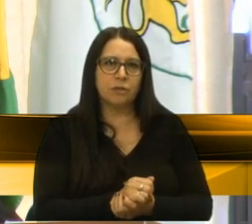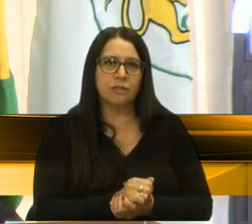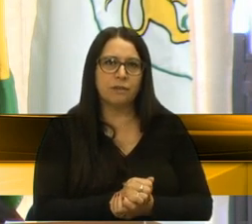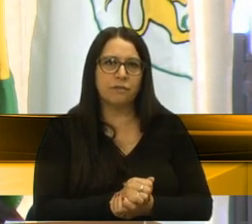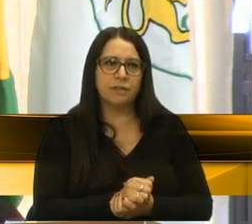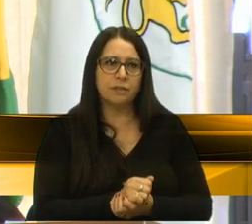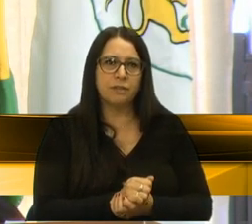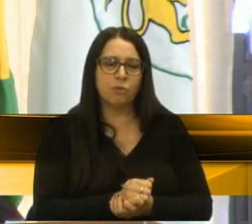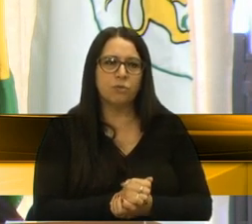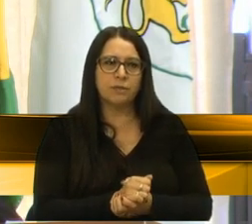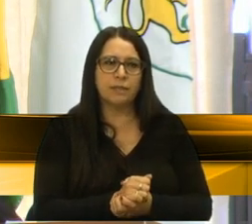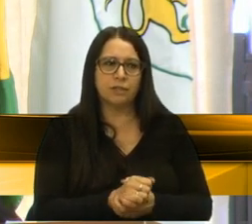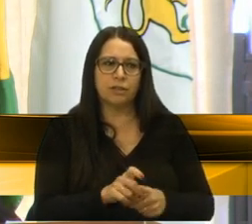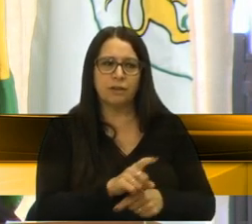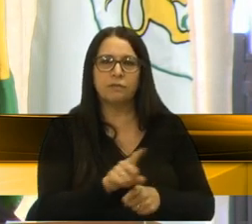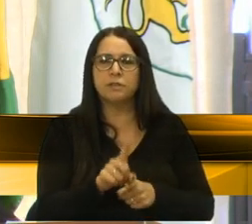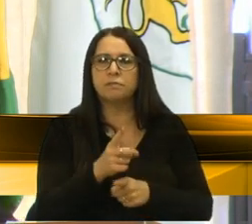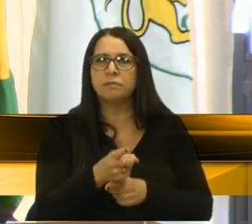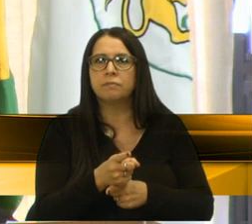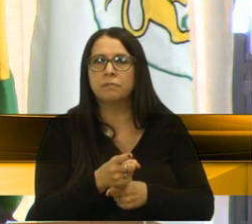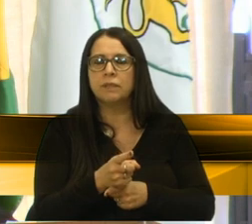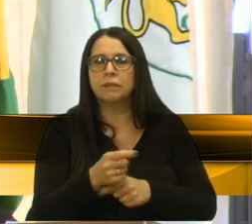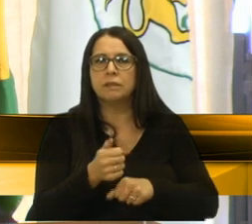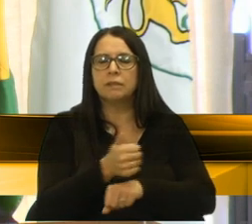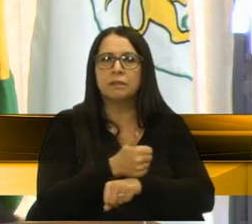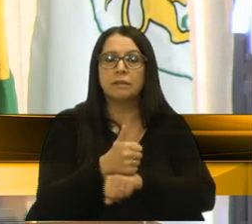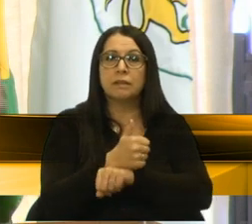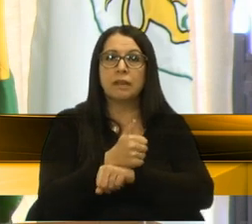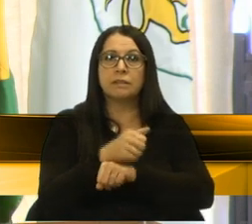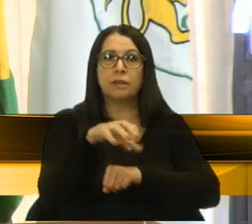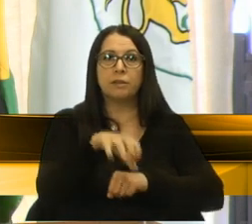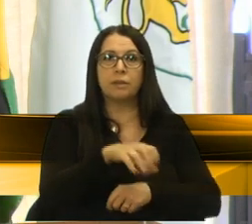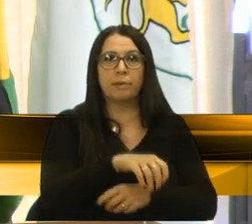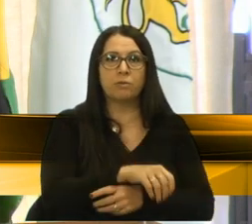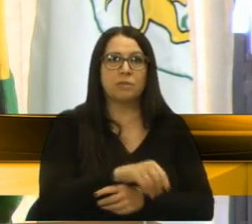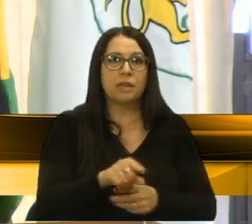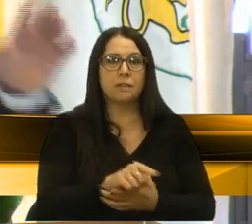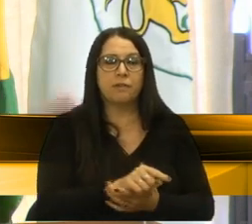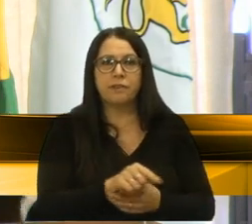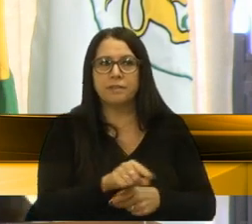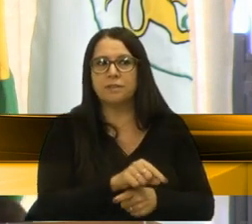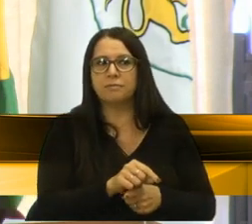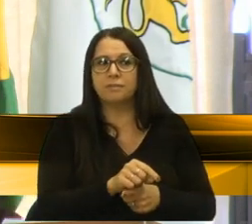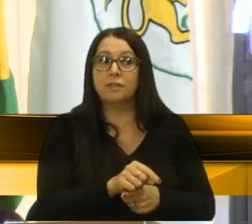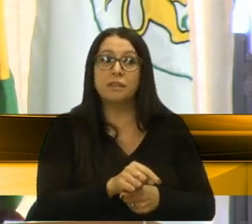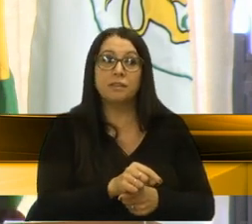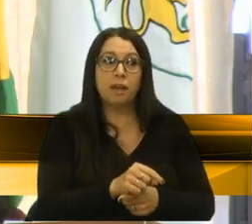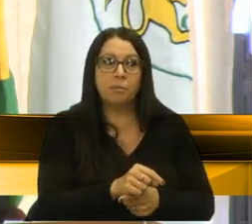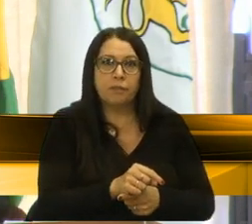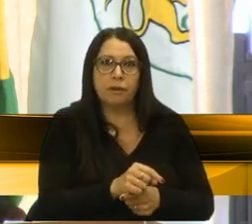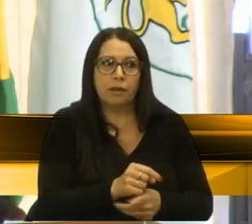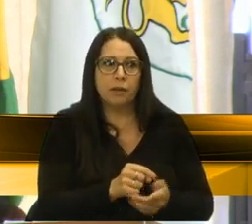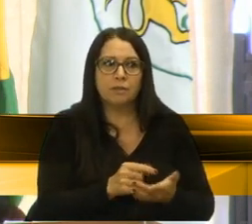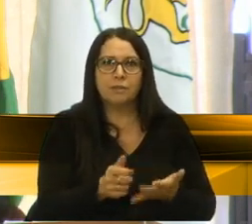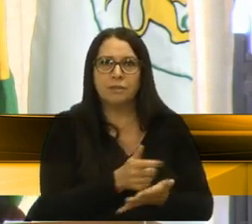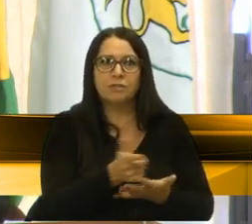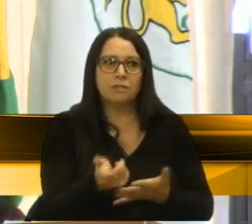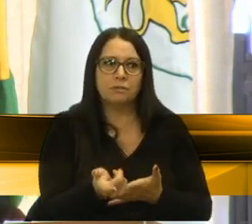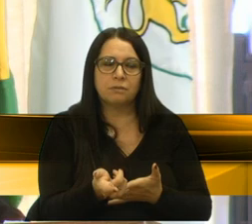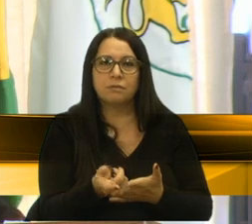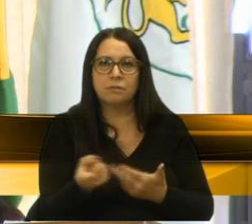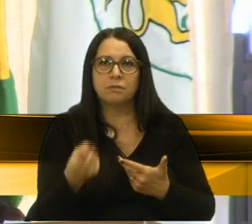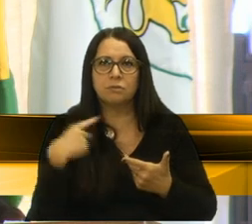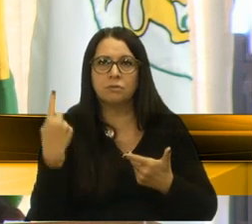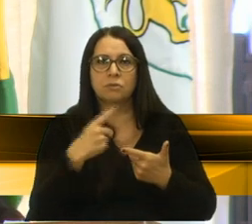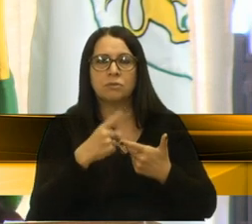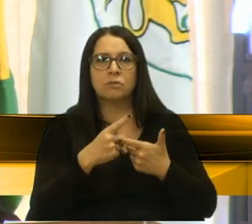Porque estou careca de saber de profissionais nessa área que, quando eles estão suspeitos, eles mandam para casa. Mandam para